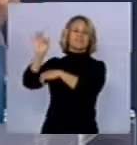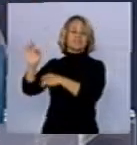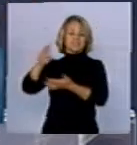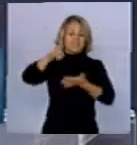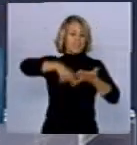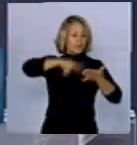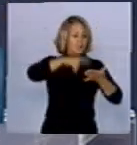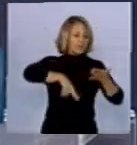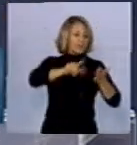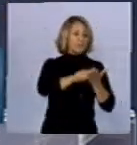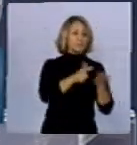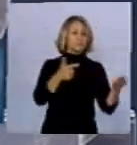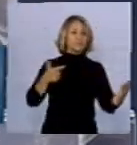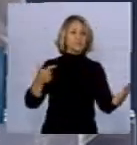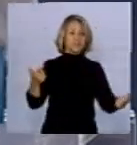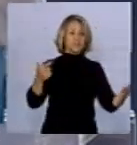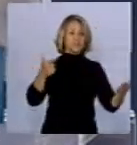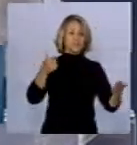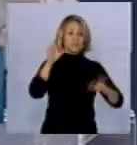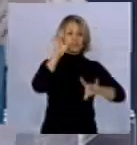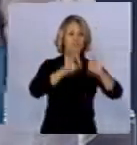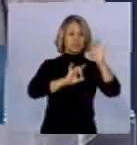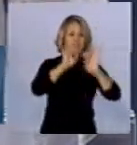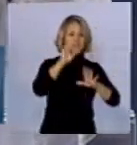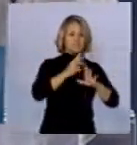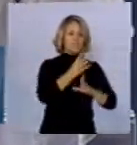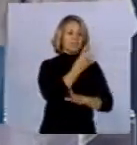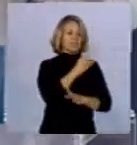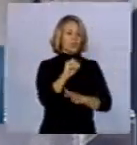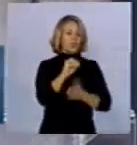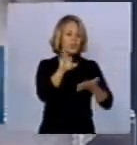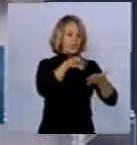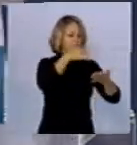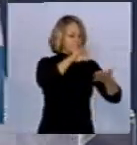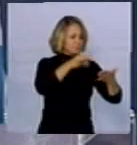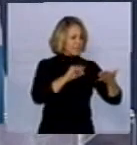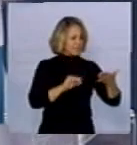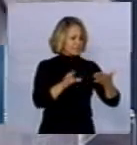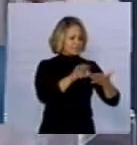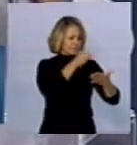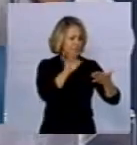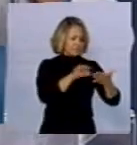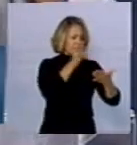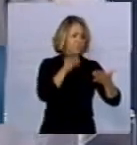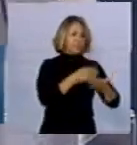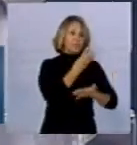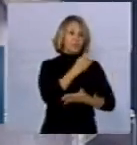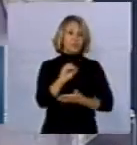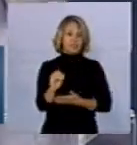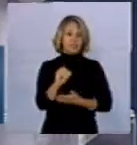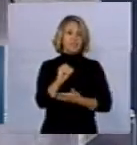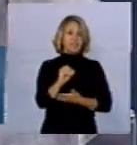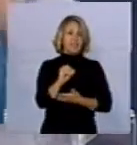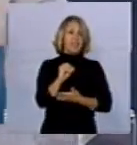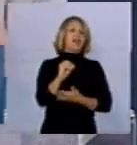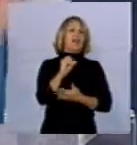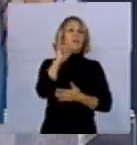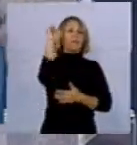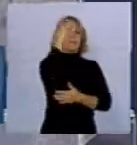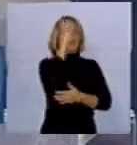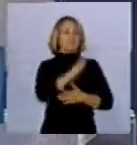lembre especial de 40 páginas assim o Brasil o monstro que